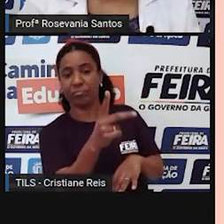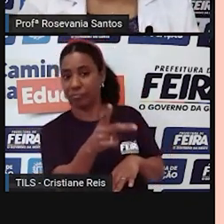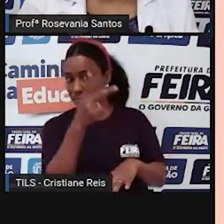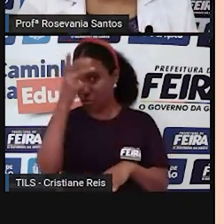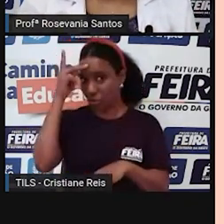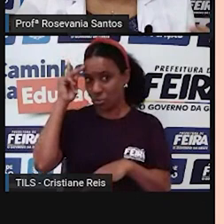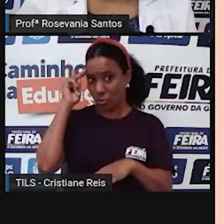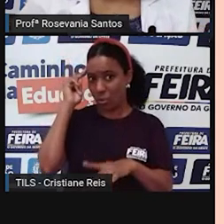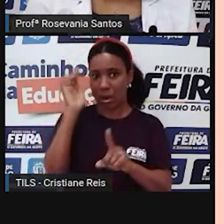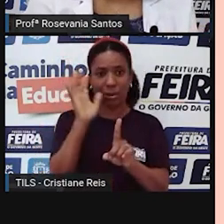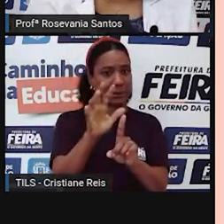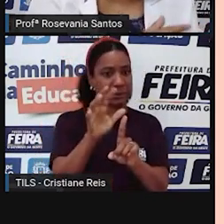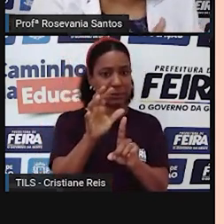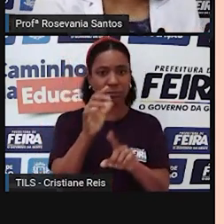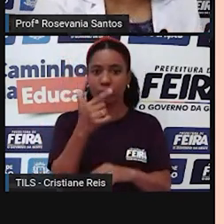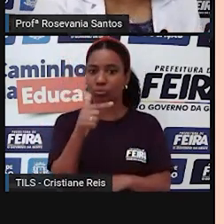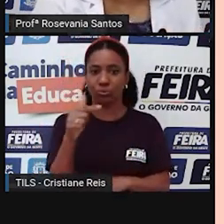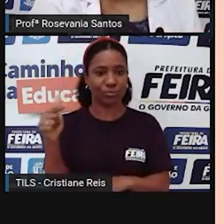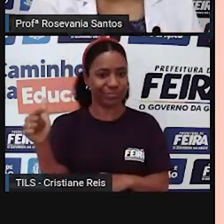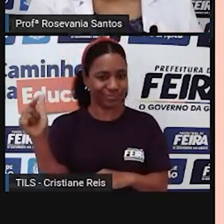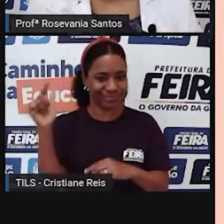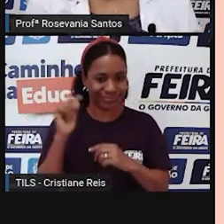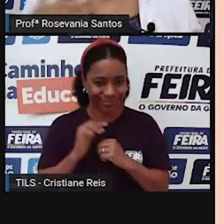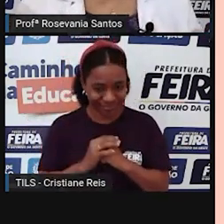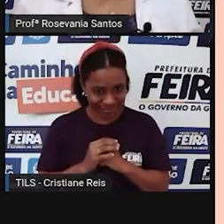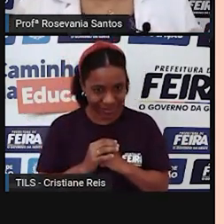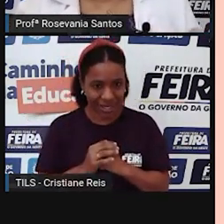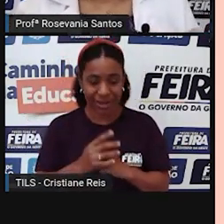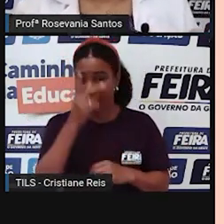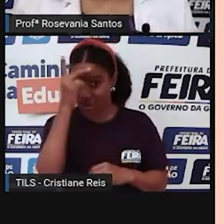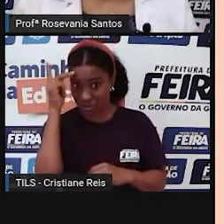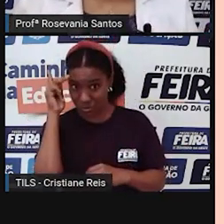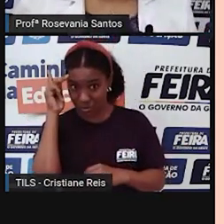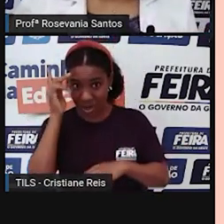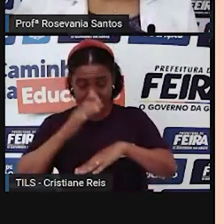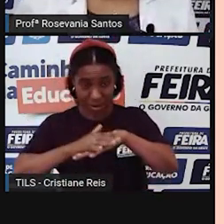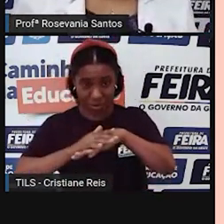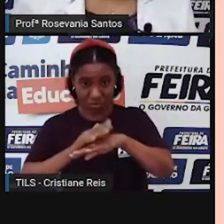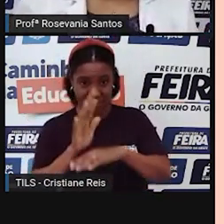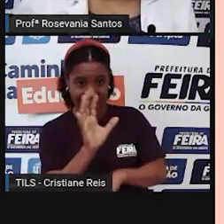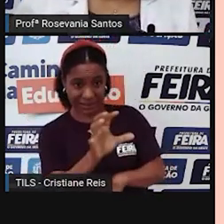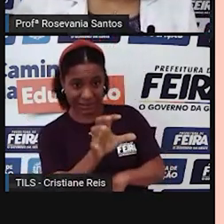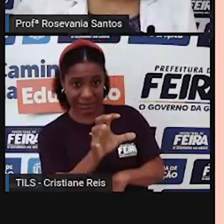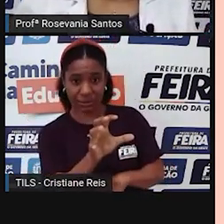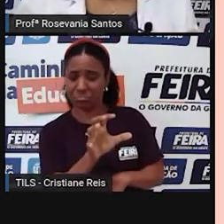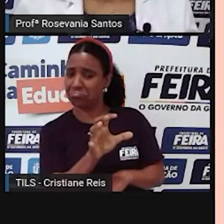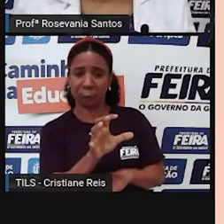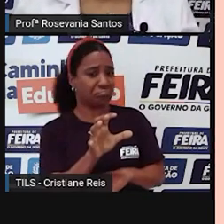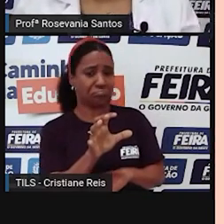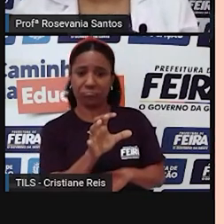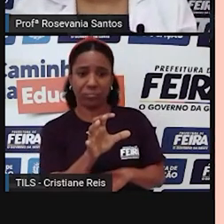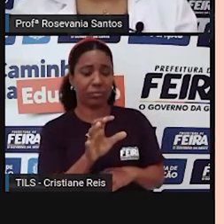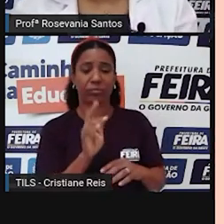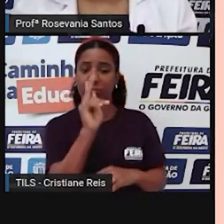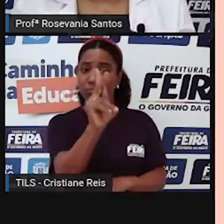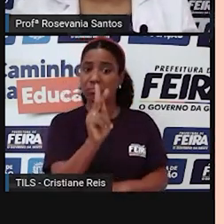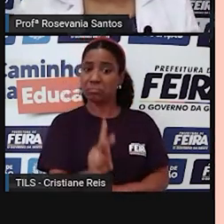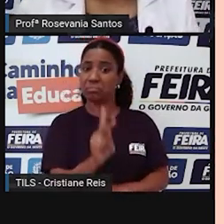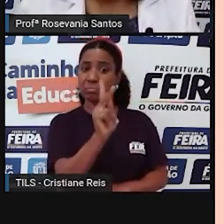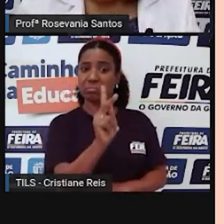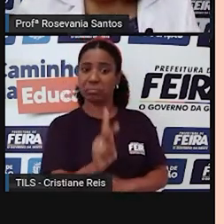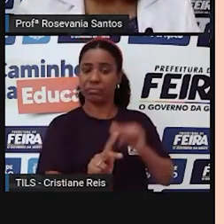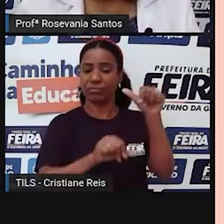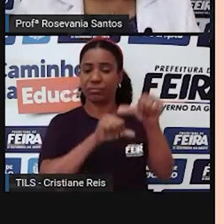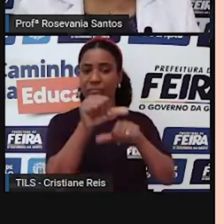chamar a atenção nisso, que às vezes a gente pensa que só quem altera a natureza é o homem, mas na realidade não, a própria natureza pode alterar a